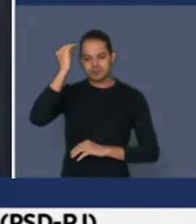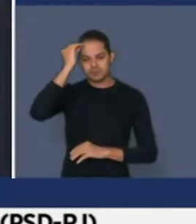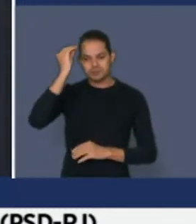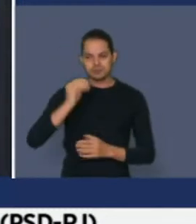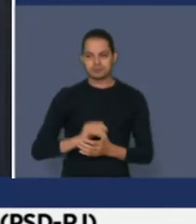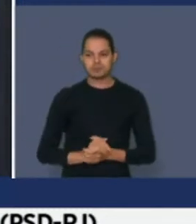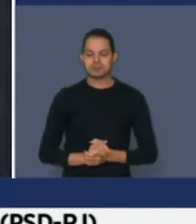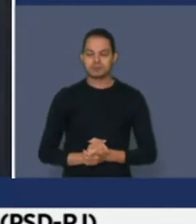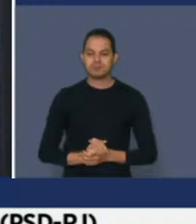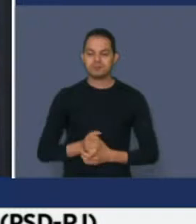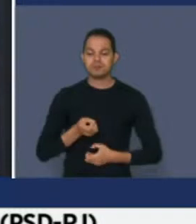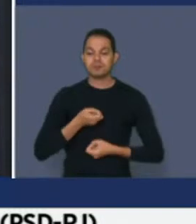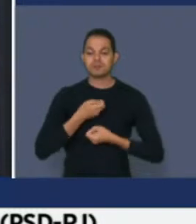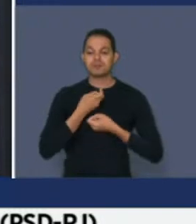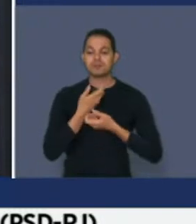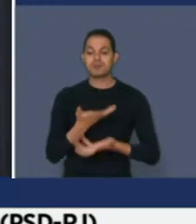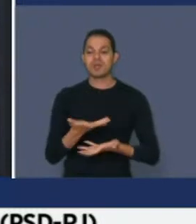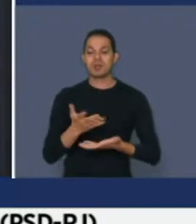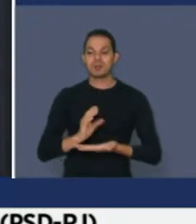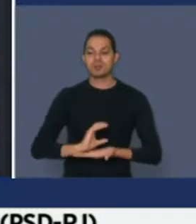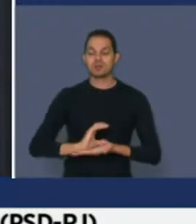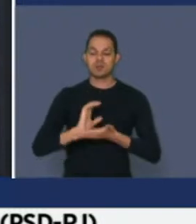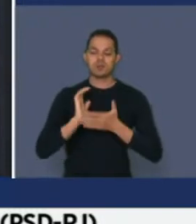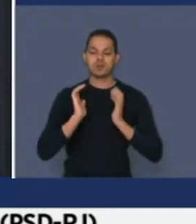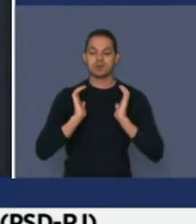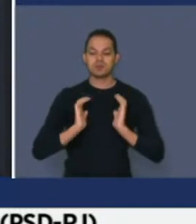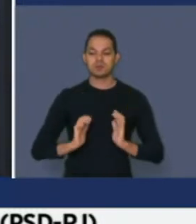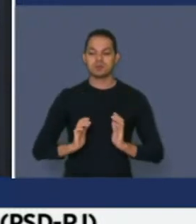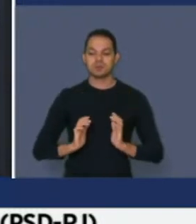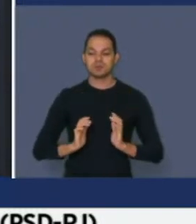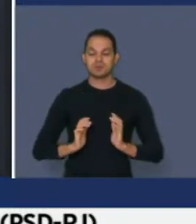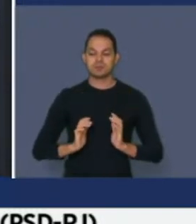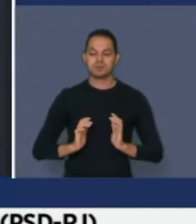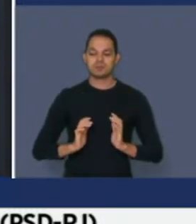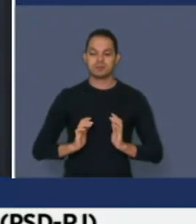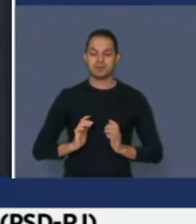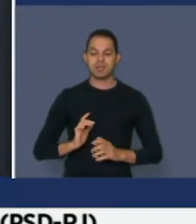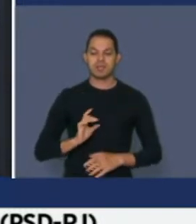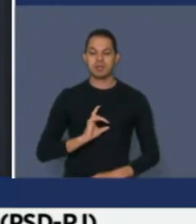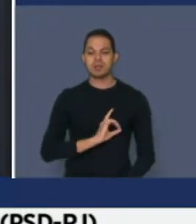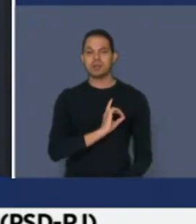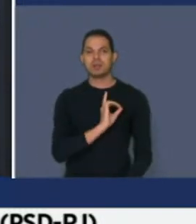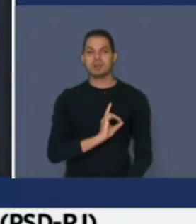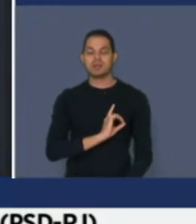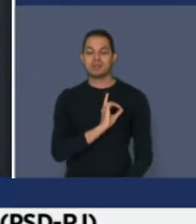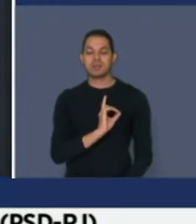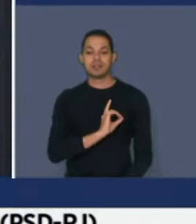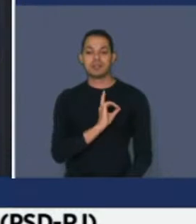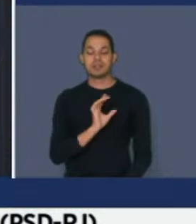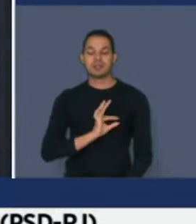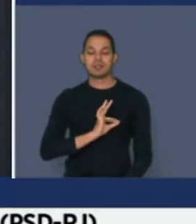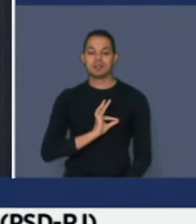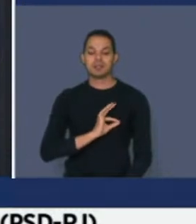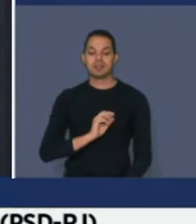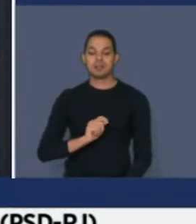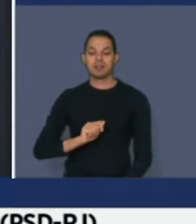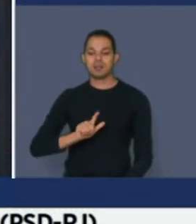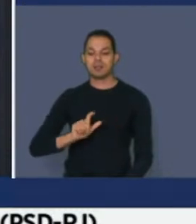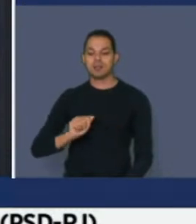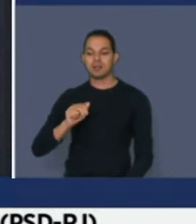conforme depoimento prestado no Conselho de Ética pelo delegado de polícia Alan Duarte Lacerda.